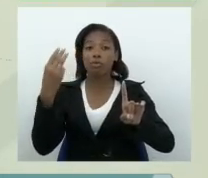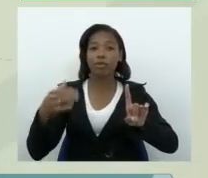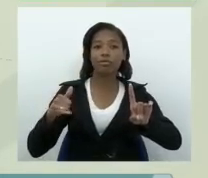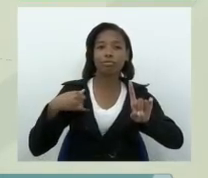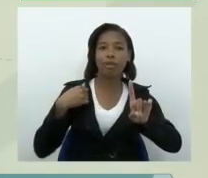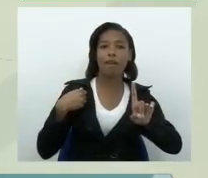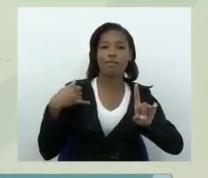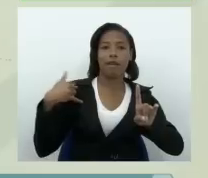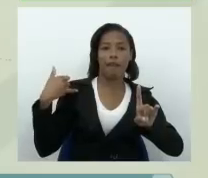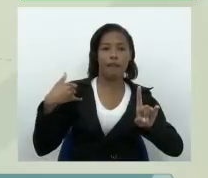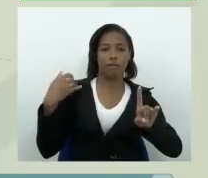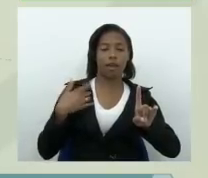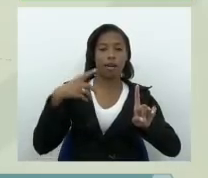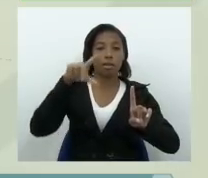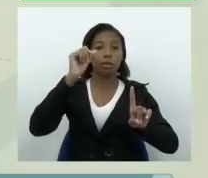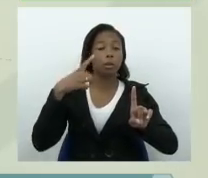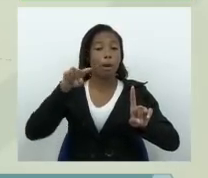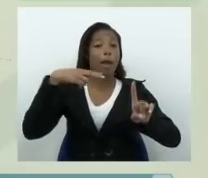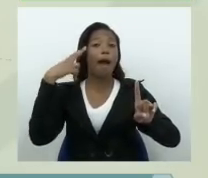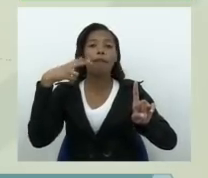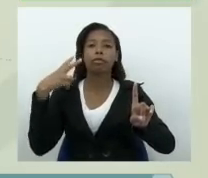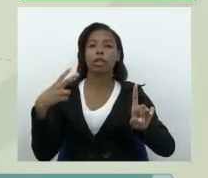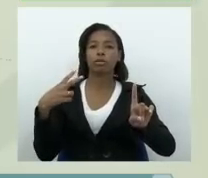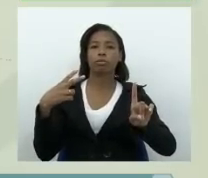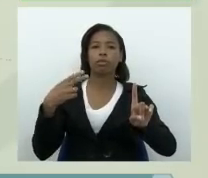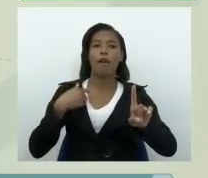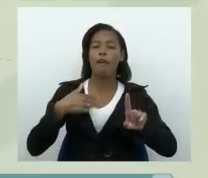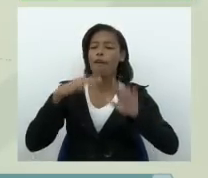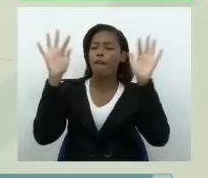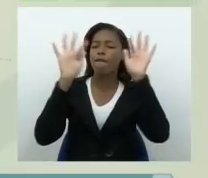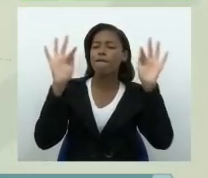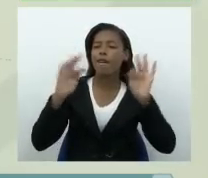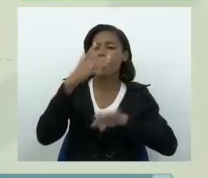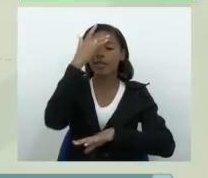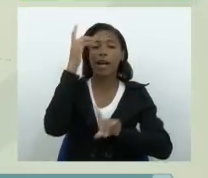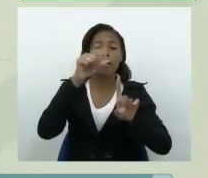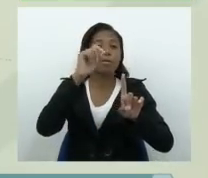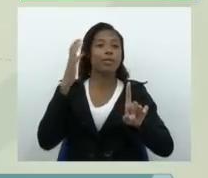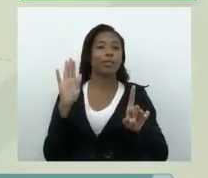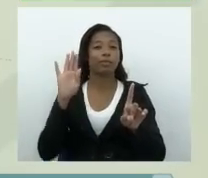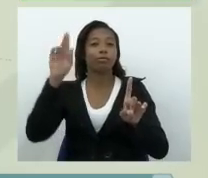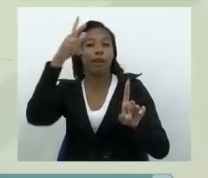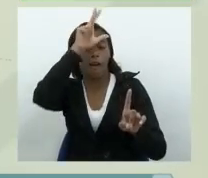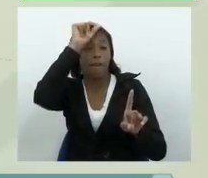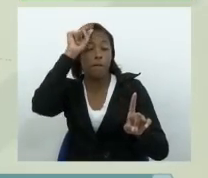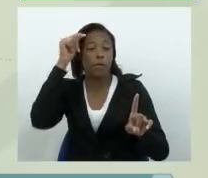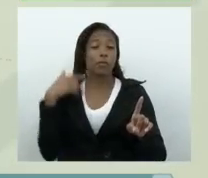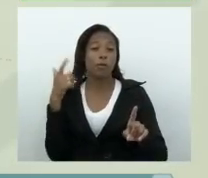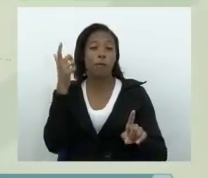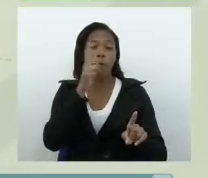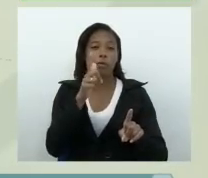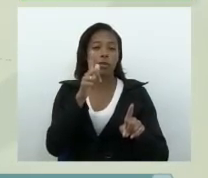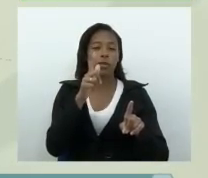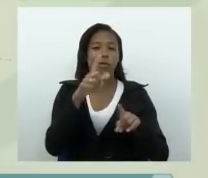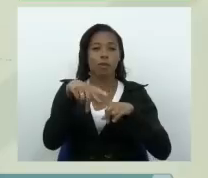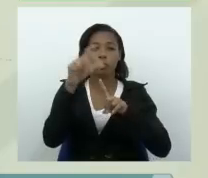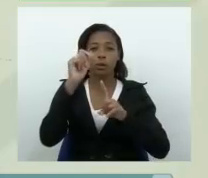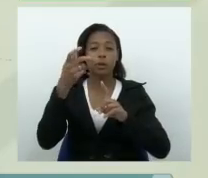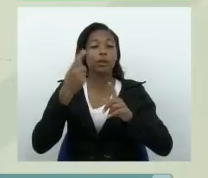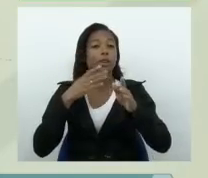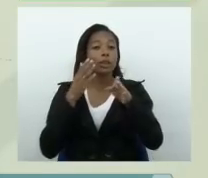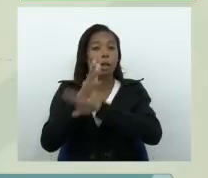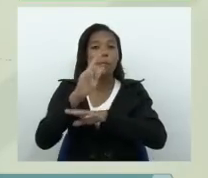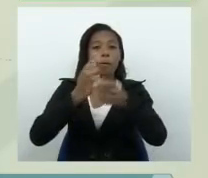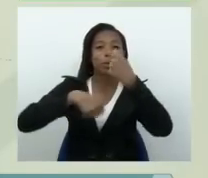anos para ser candidato a vereador. Feliz é o candidato a prefeito que já possa ter passado pela